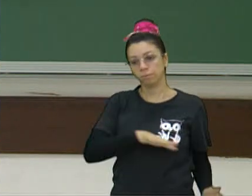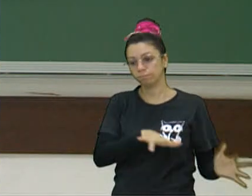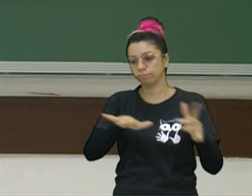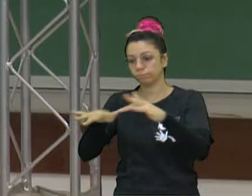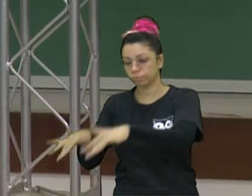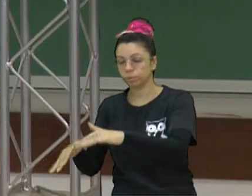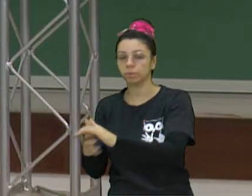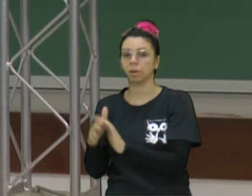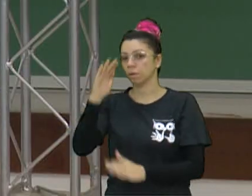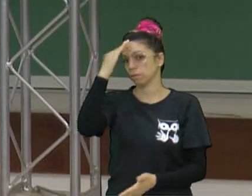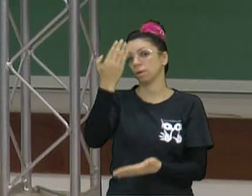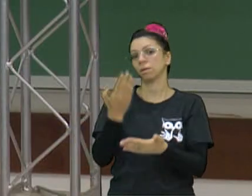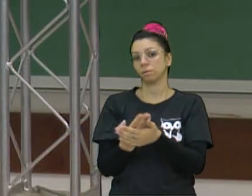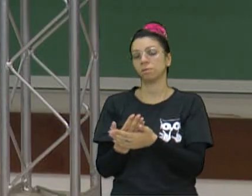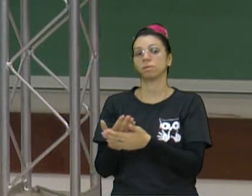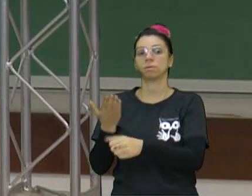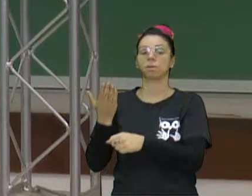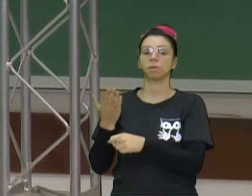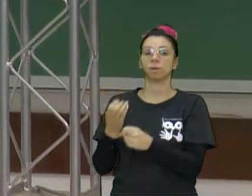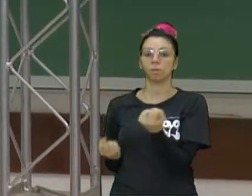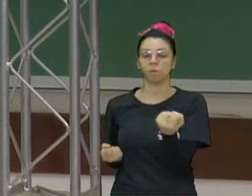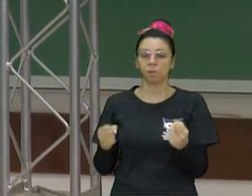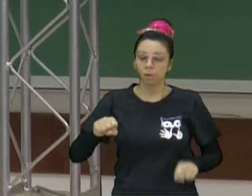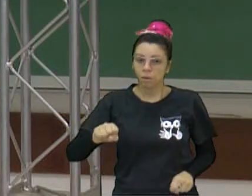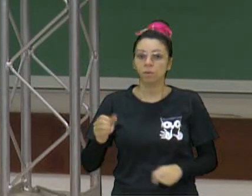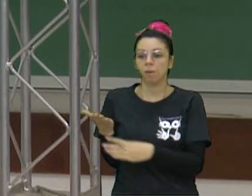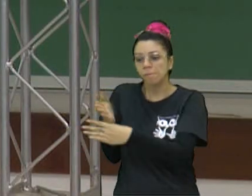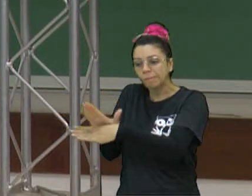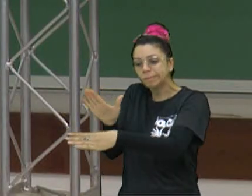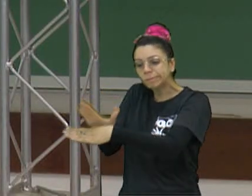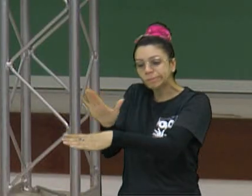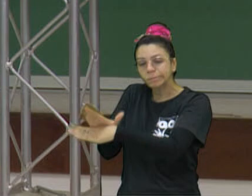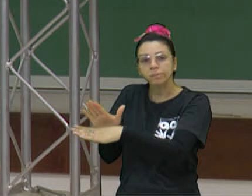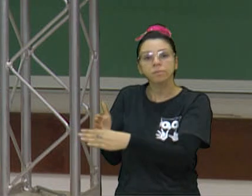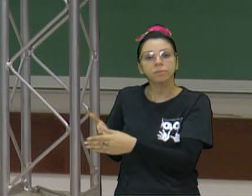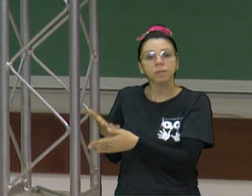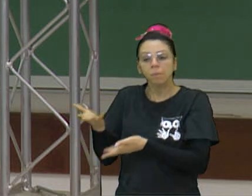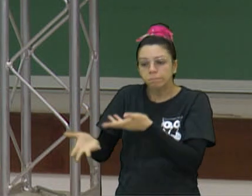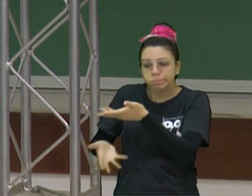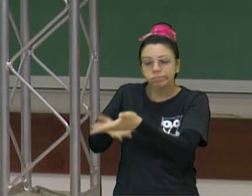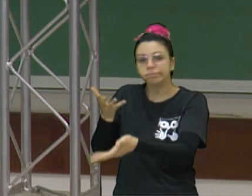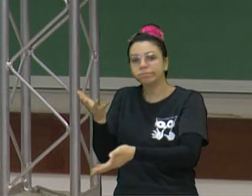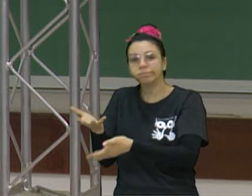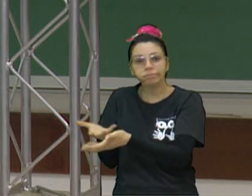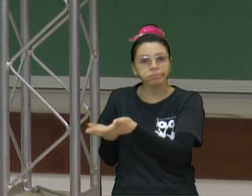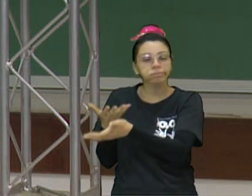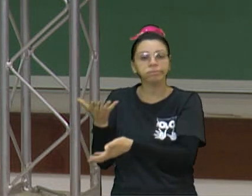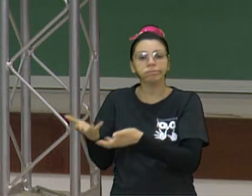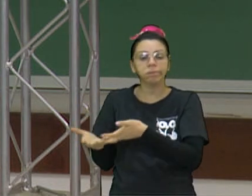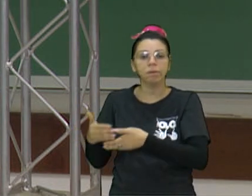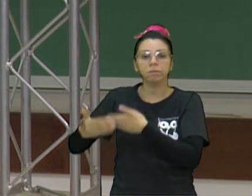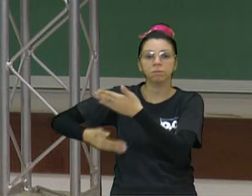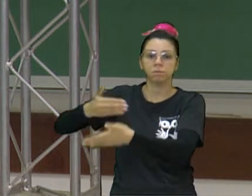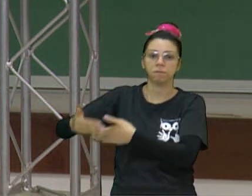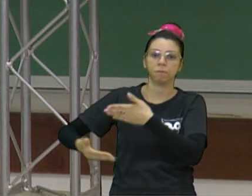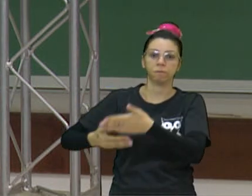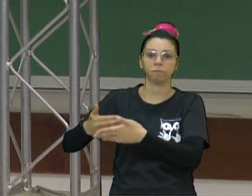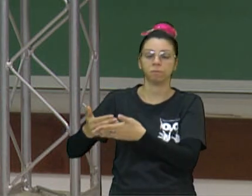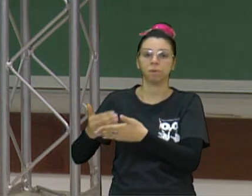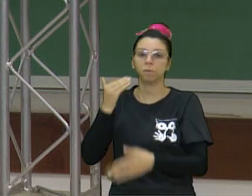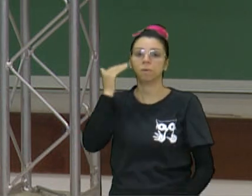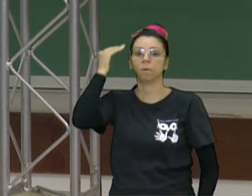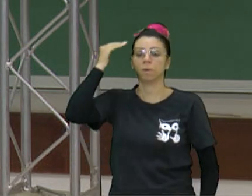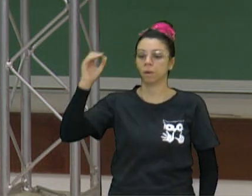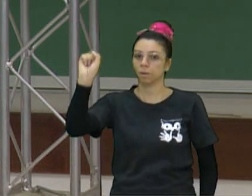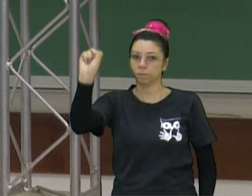Então muitos acreditam que o Taekwondo também foi o que ajudou ao desenvolvimento da Coreia do Sul. Então aqui,